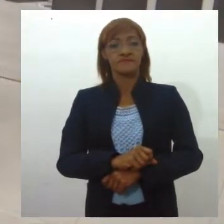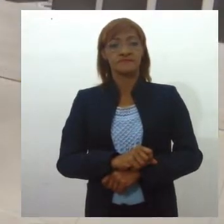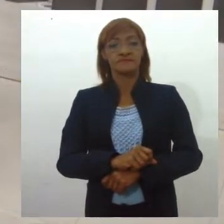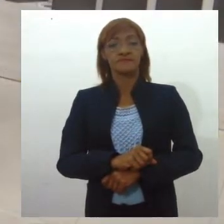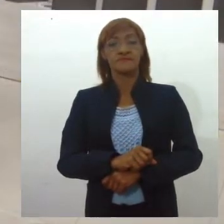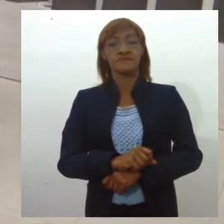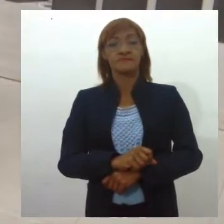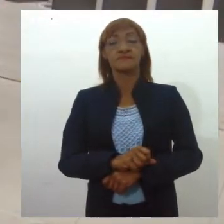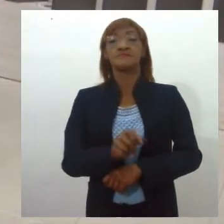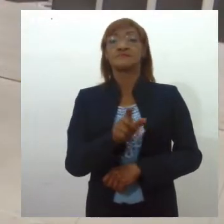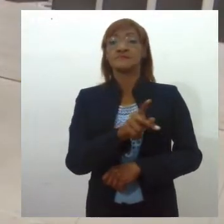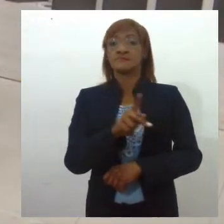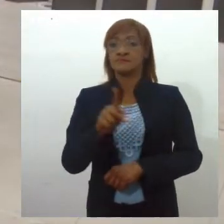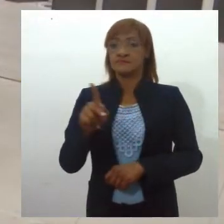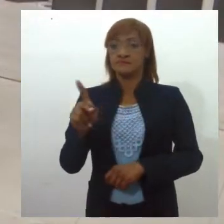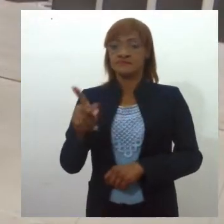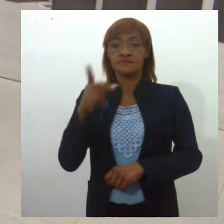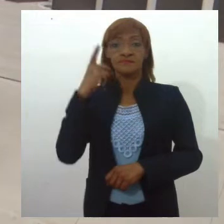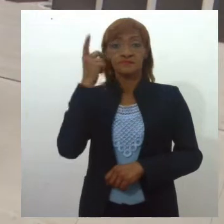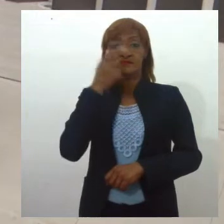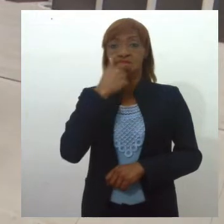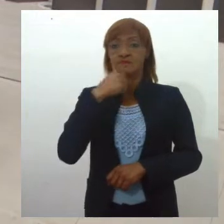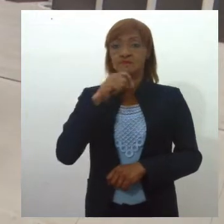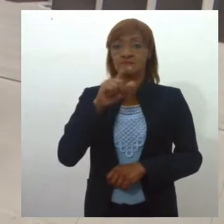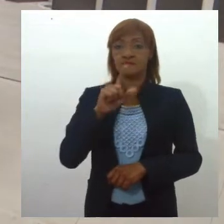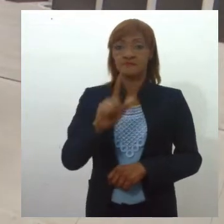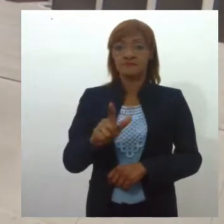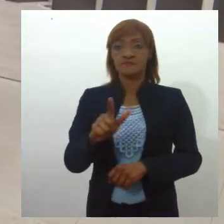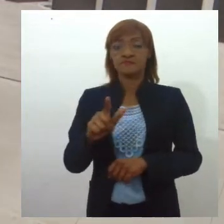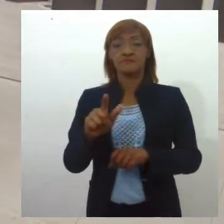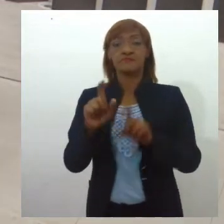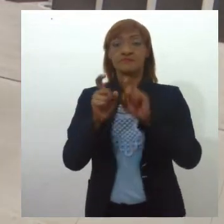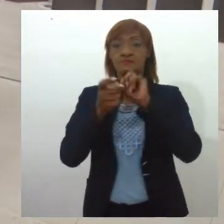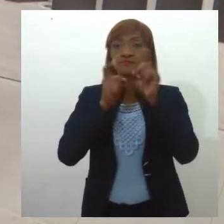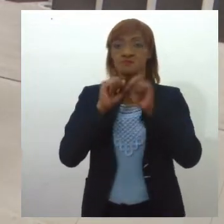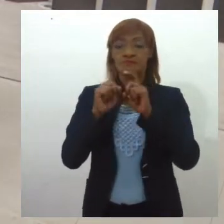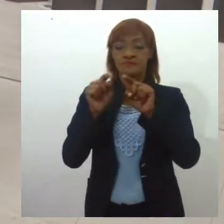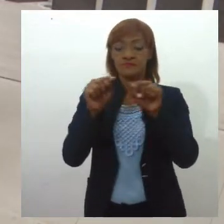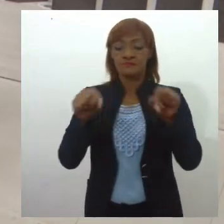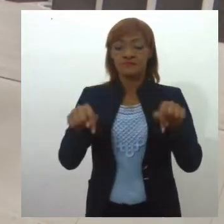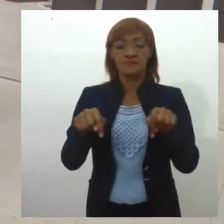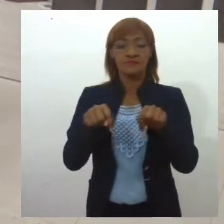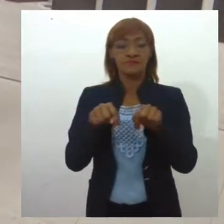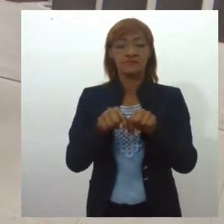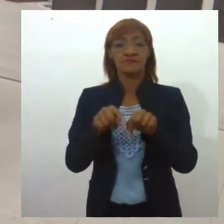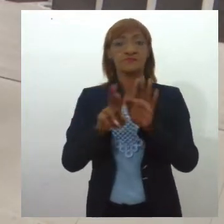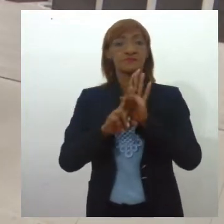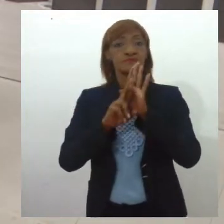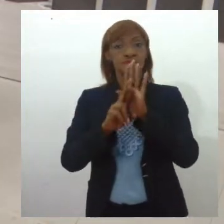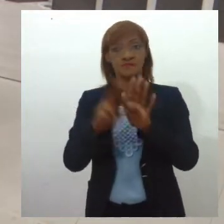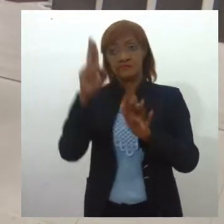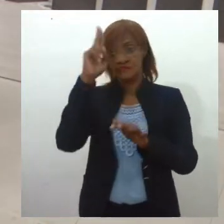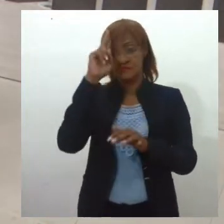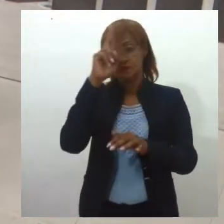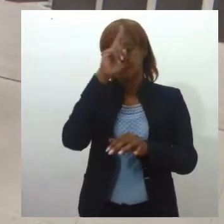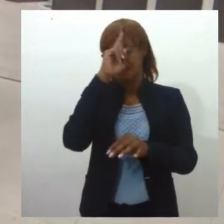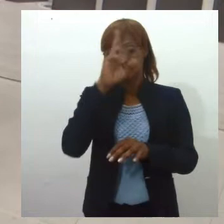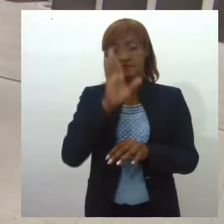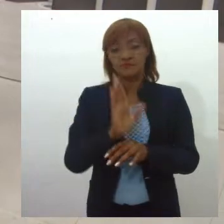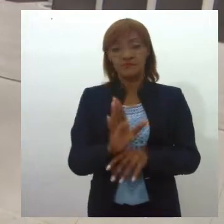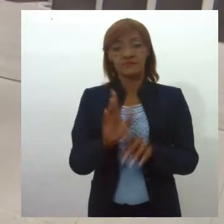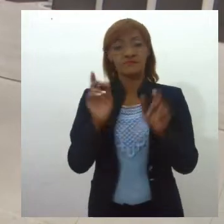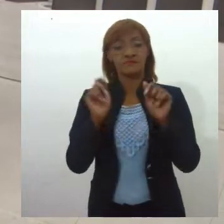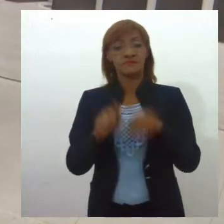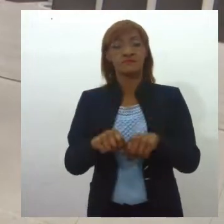E o presidente da Alesj, o deputado Luciano Bispo, recebeu em seu gabinete representantes dos motoristas de aplicativo para tratar de